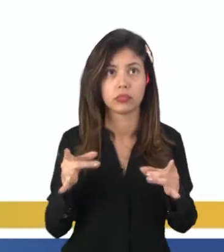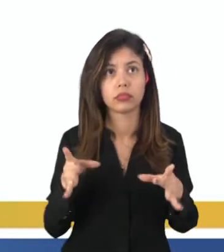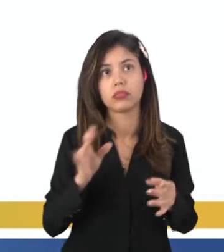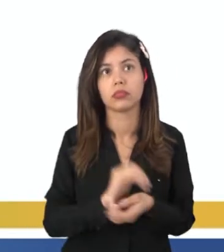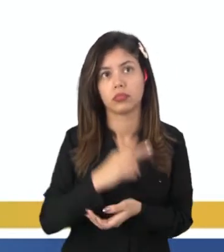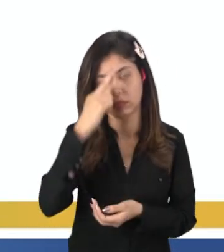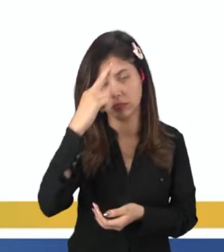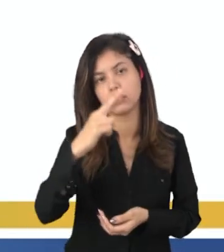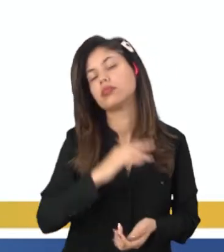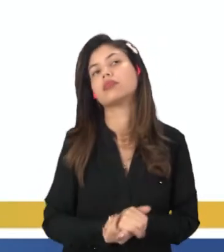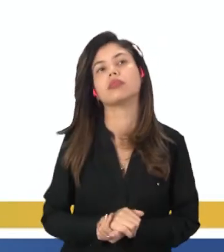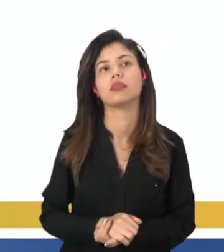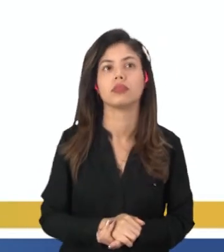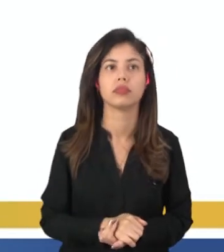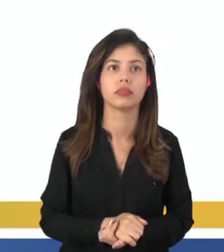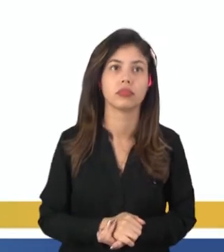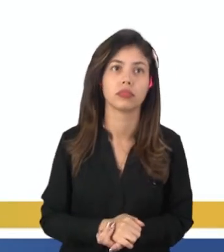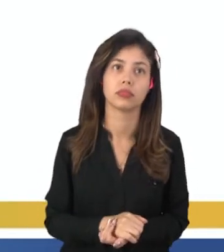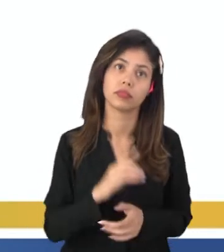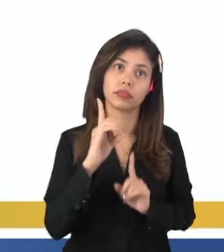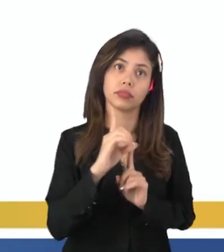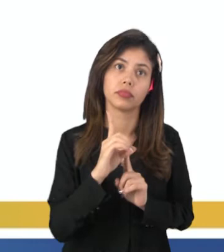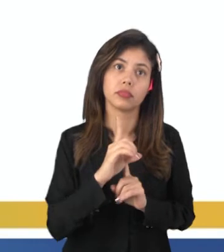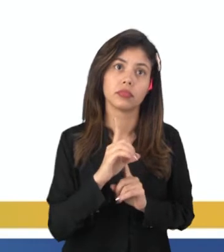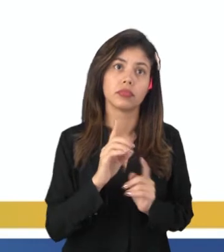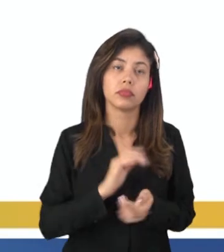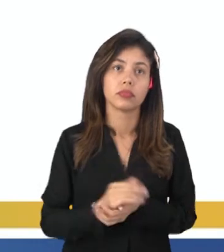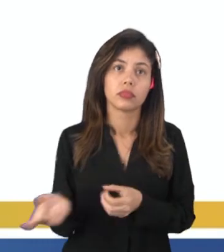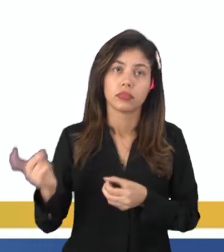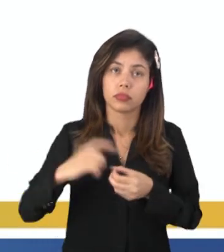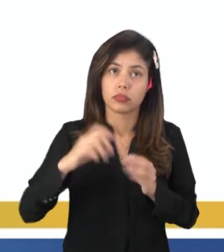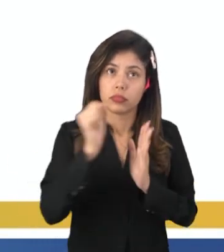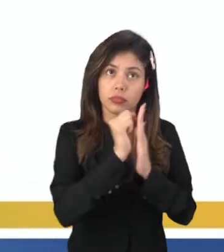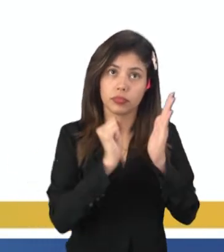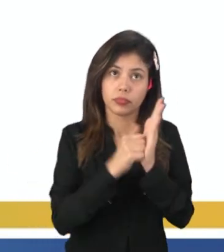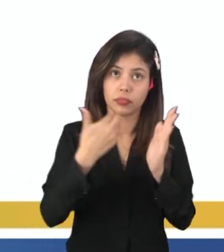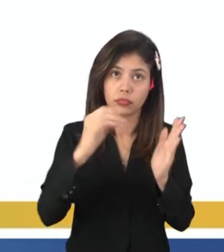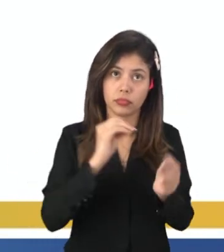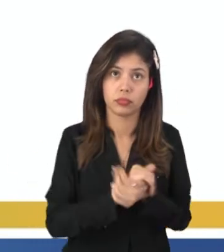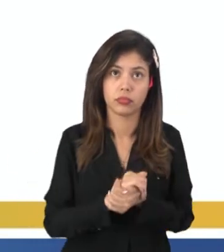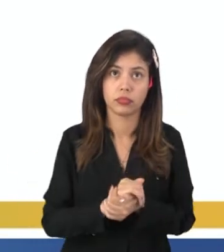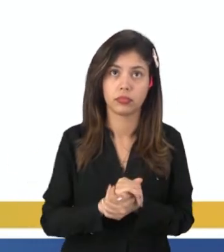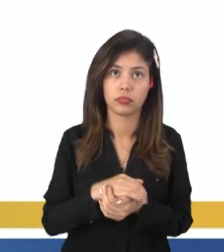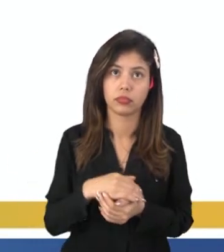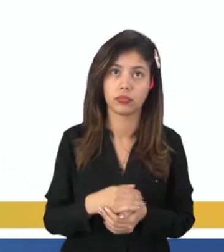pelos senhores feudais. E letra D, por volta do século X, a servidão